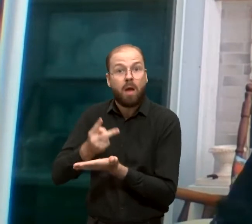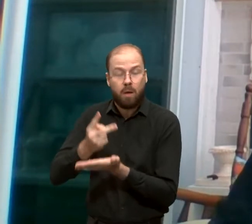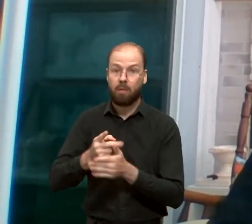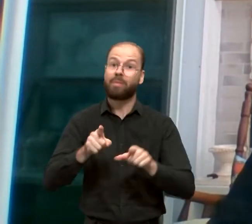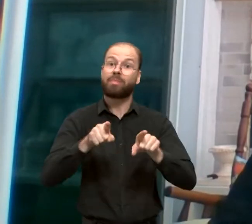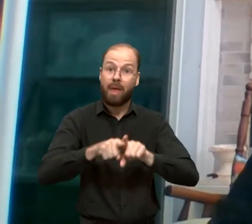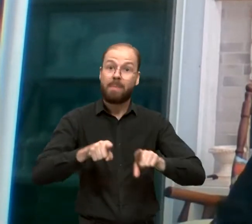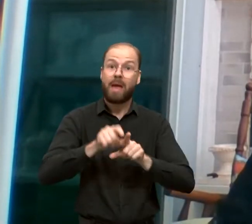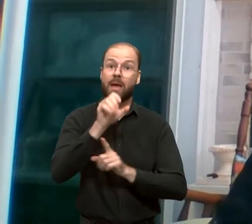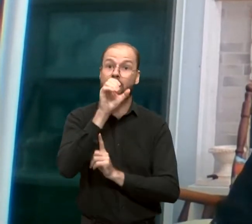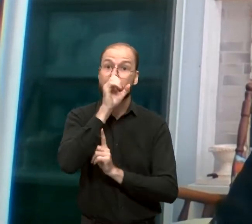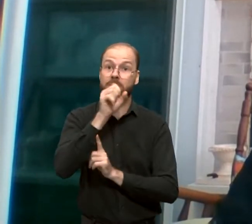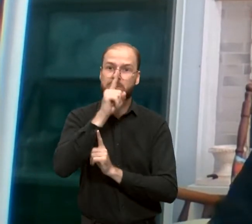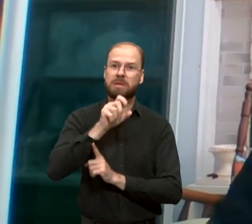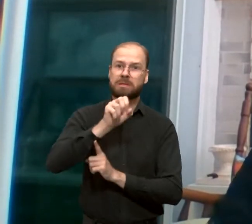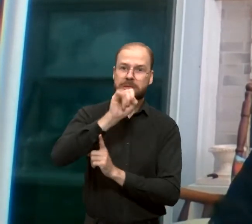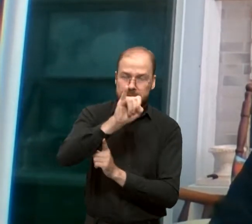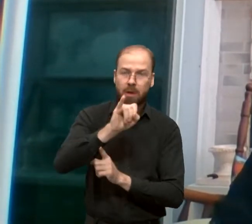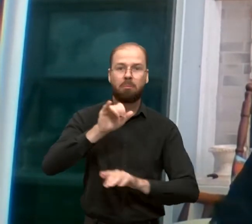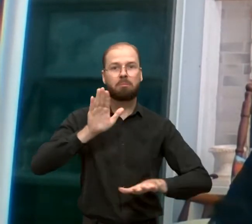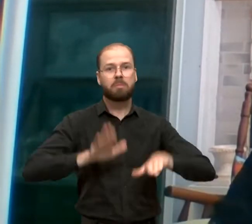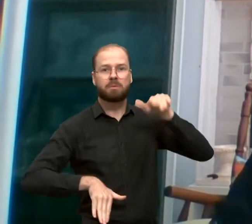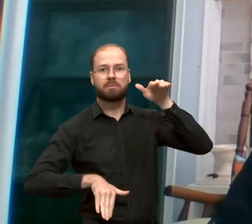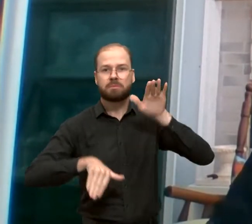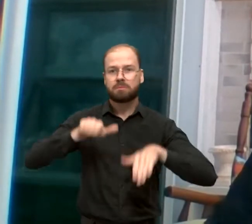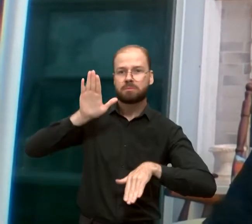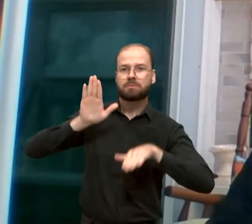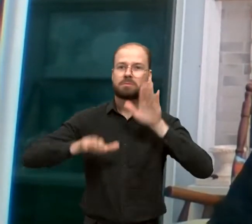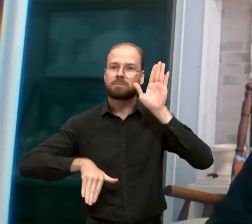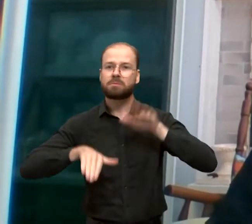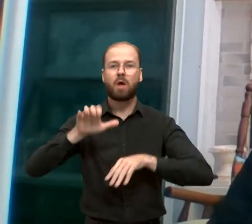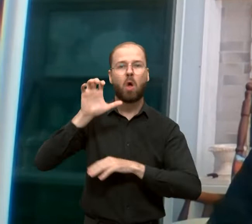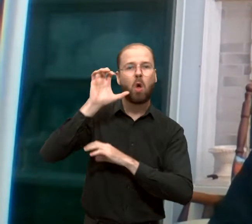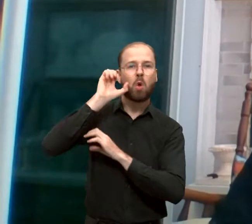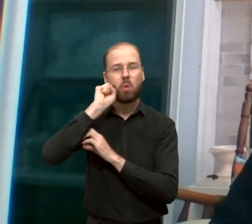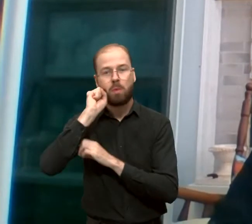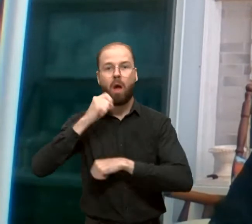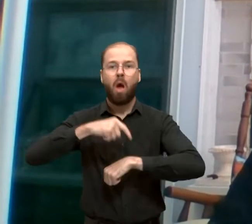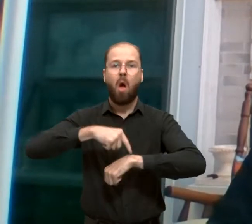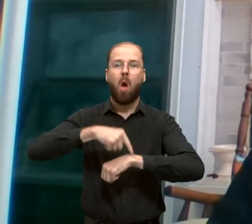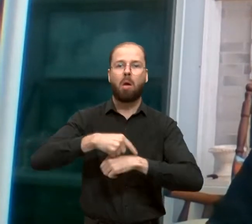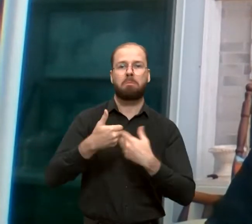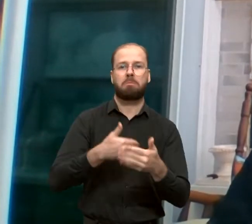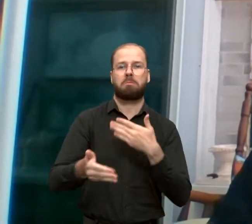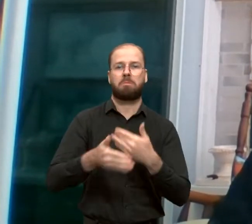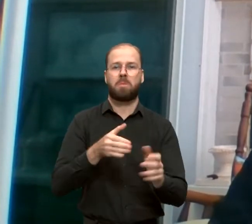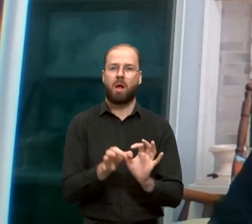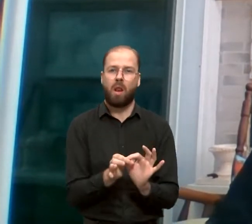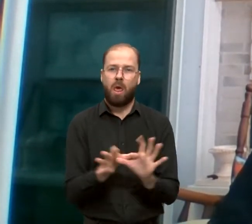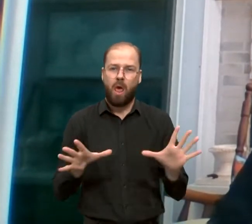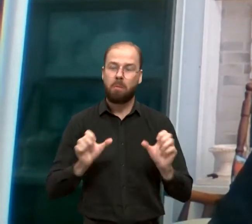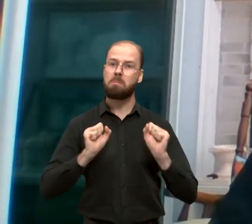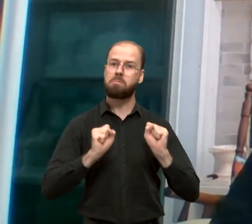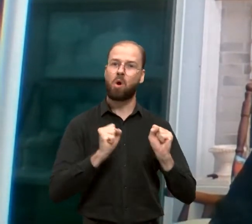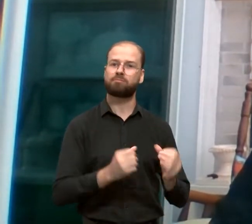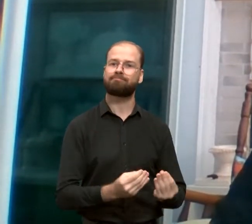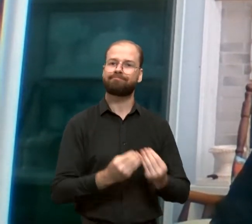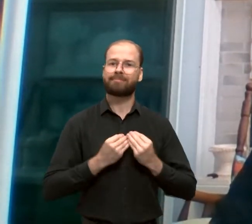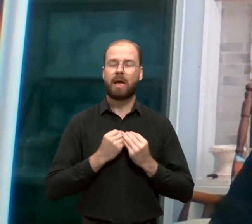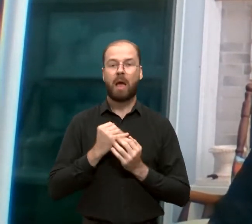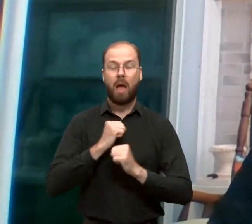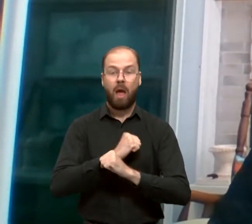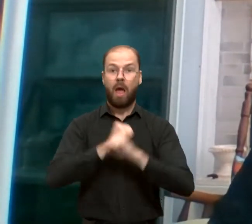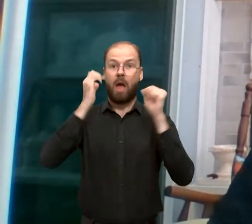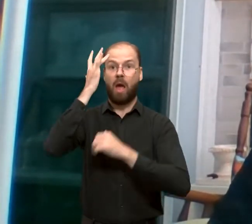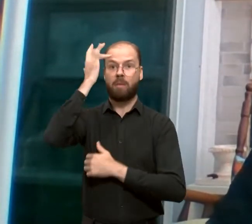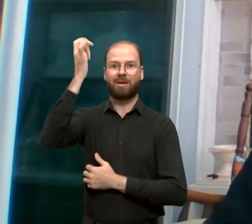gente varia muito o horário de se deitar e de se levantar, a gente pode ter a sensação de sono que não descansou, de não